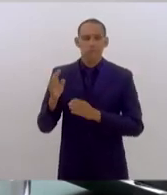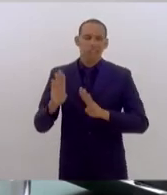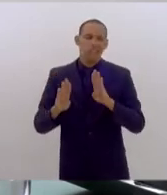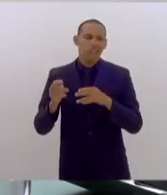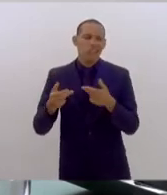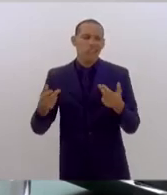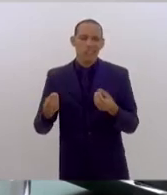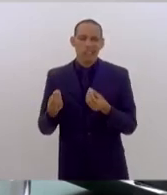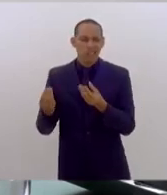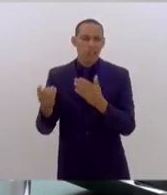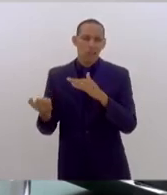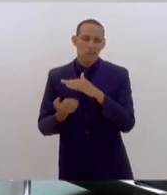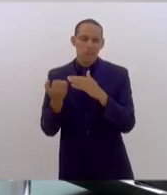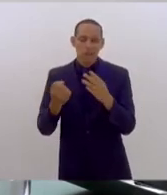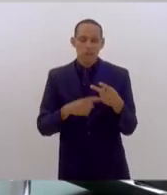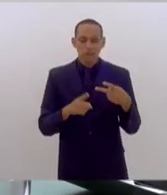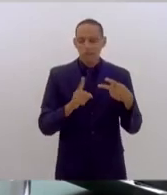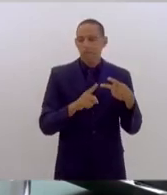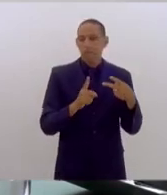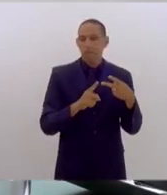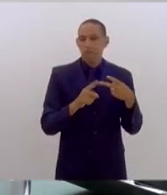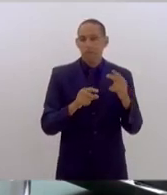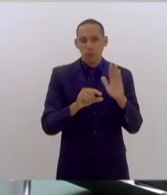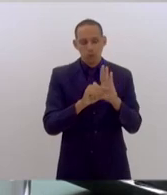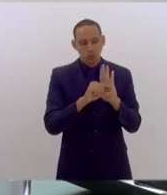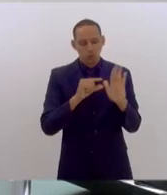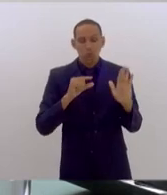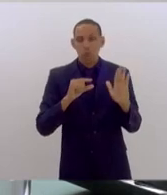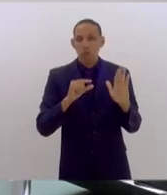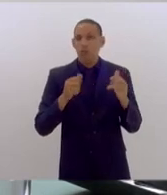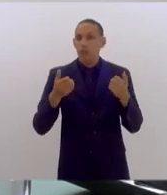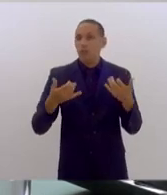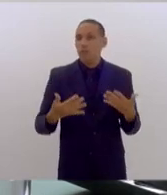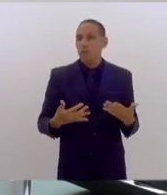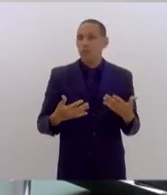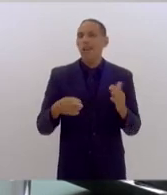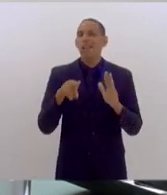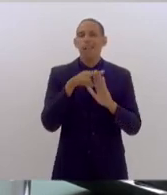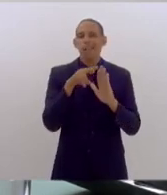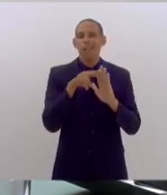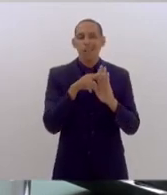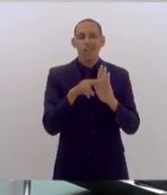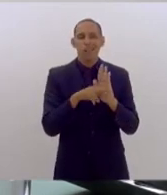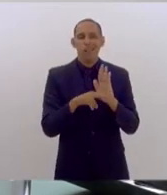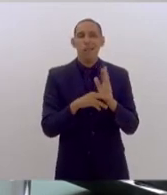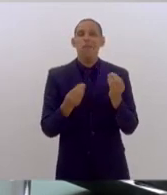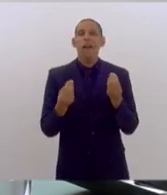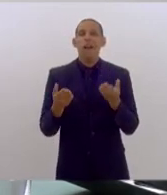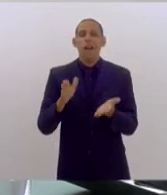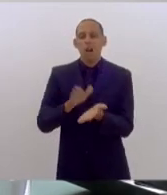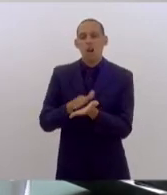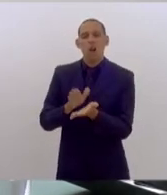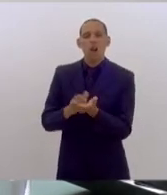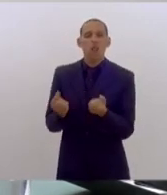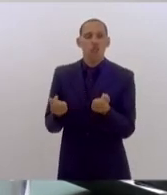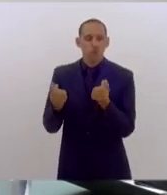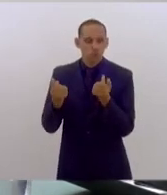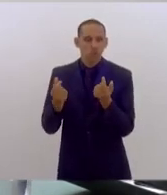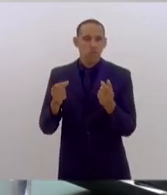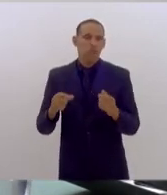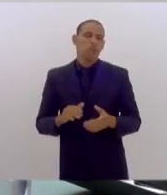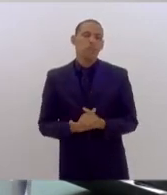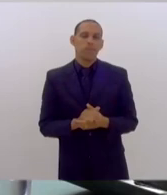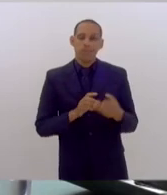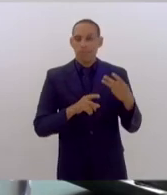é depois a gente tem uma sessão que Fala especificamente sobre as regras para cobrança de tarifas e